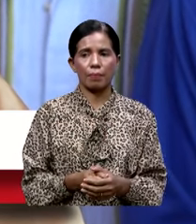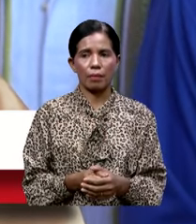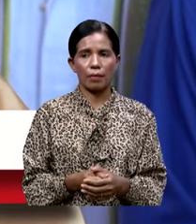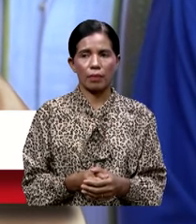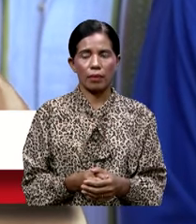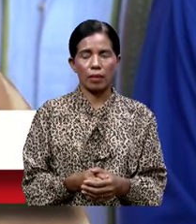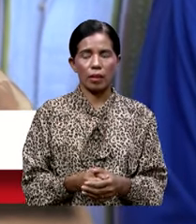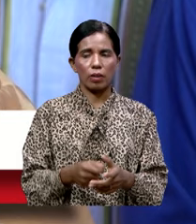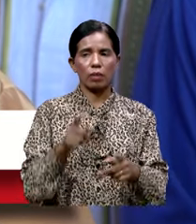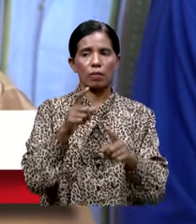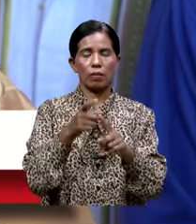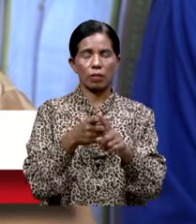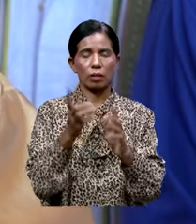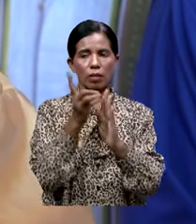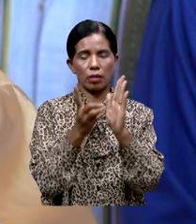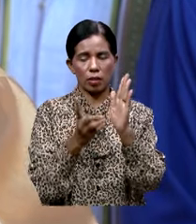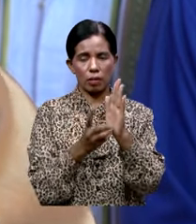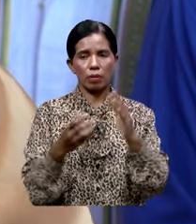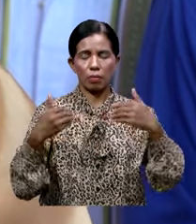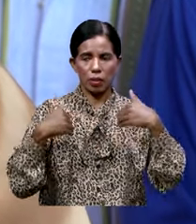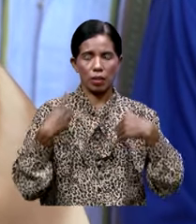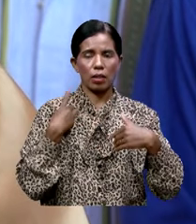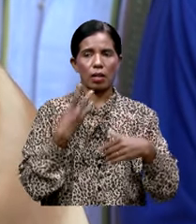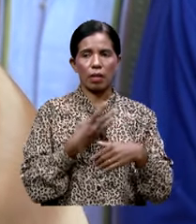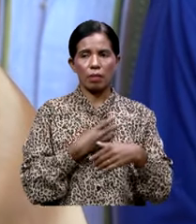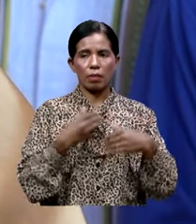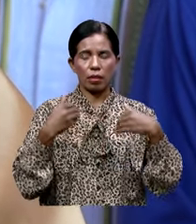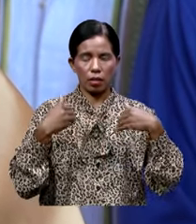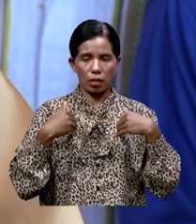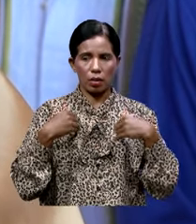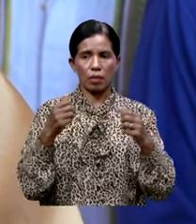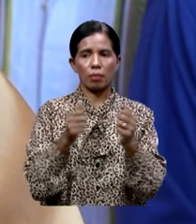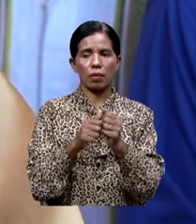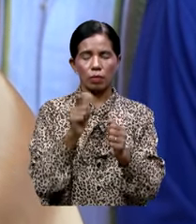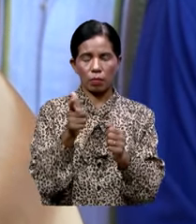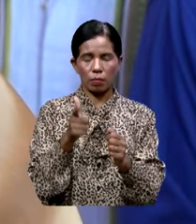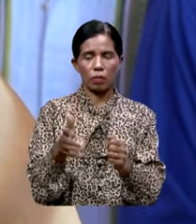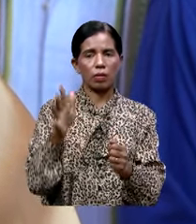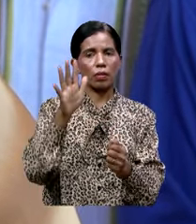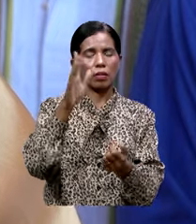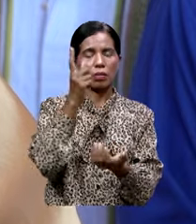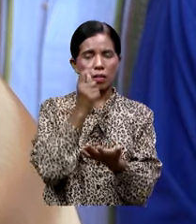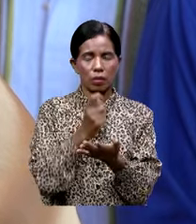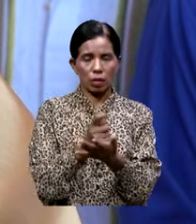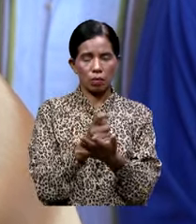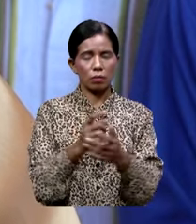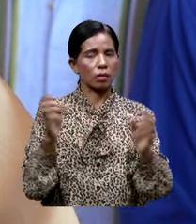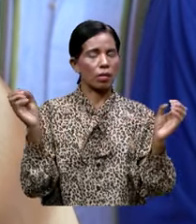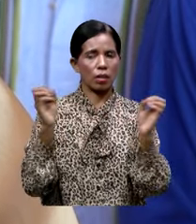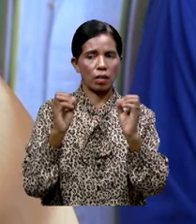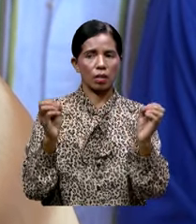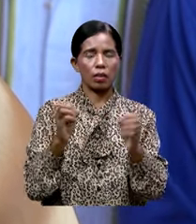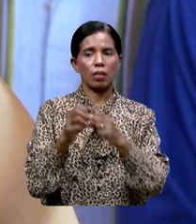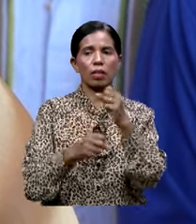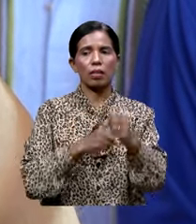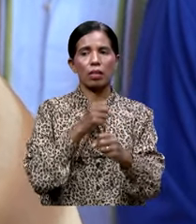Nesse momento, se base de dados mesmo caía, a minha ia por volta de 25 mil estudantes inativos, sobre aqueles anos